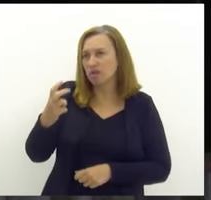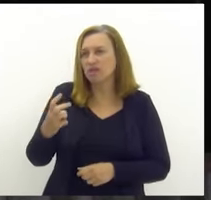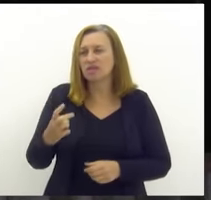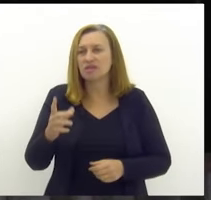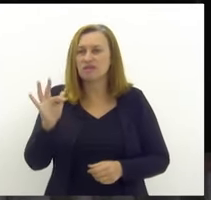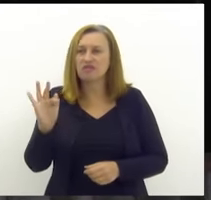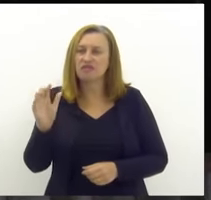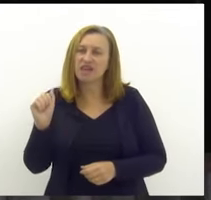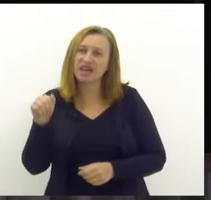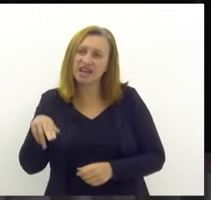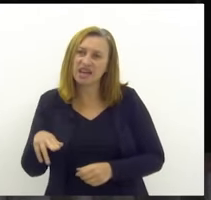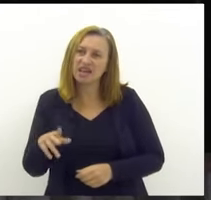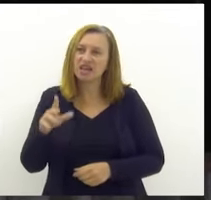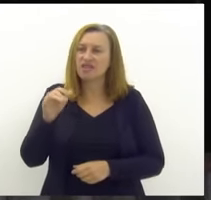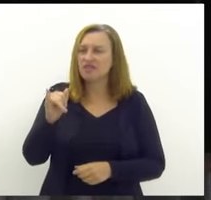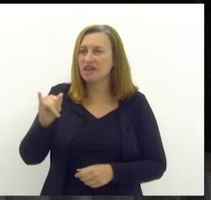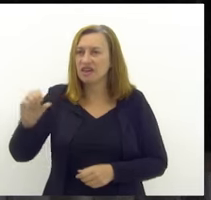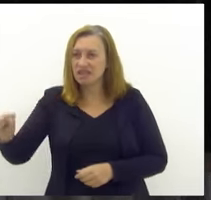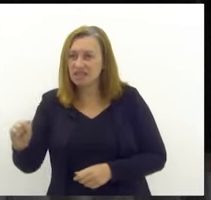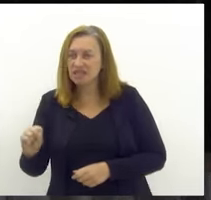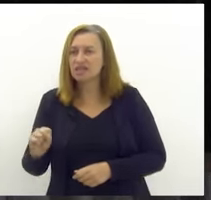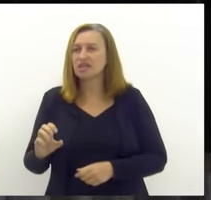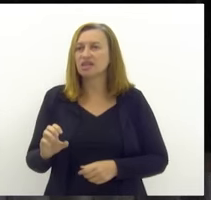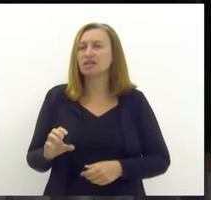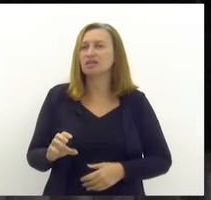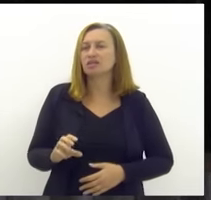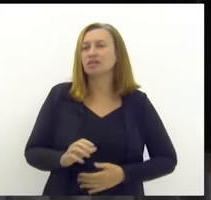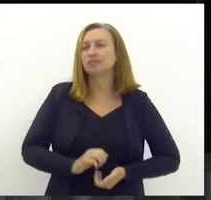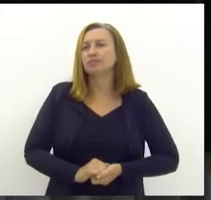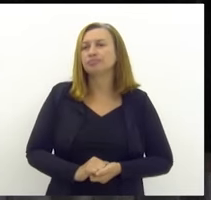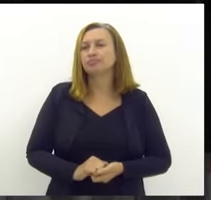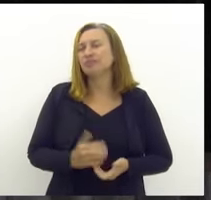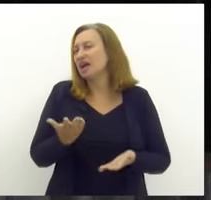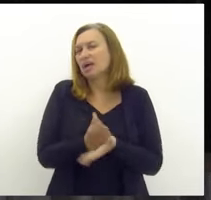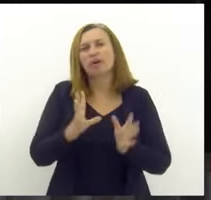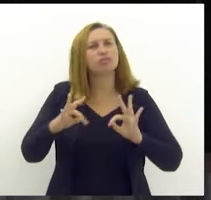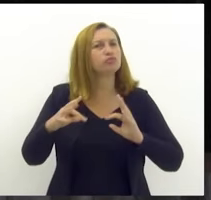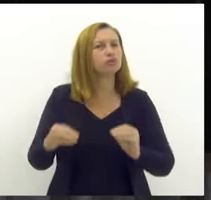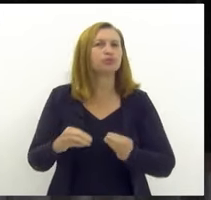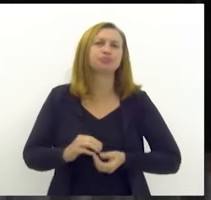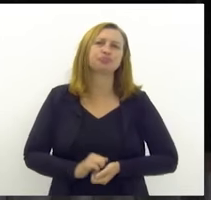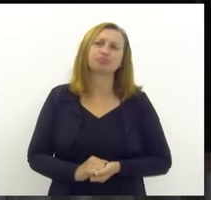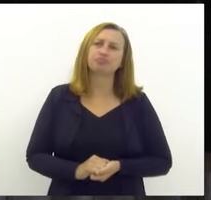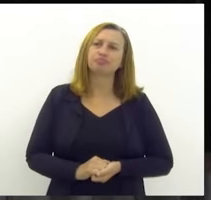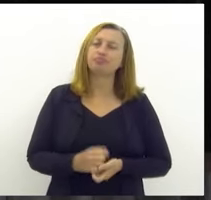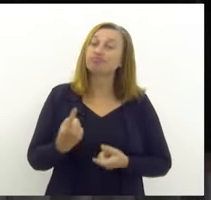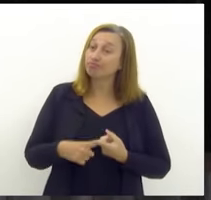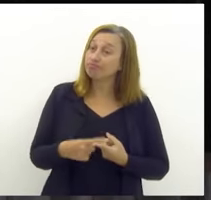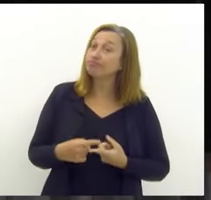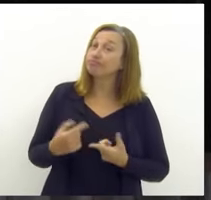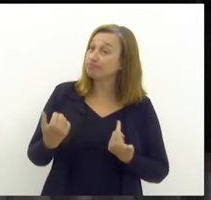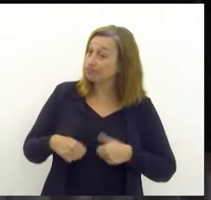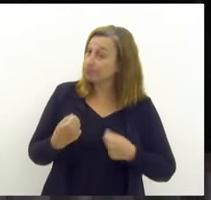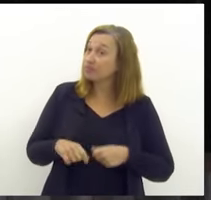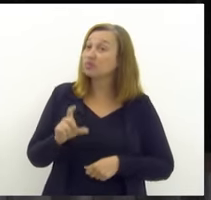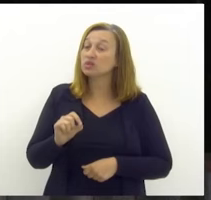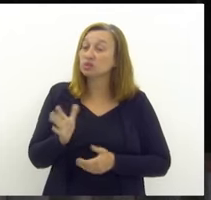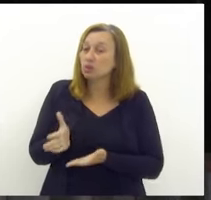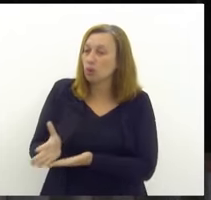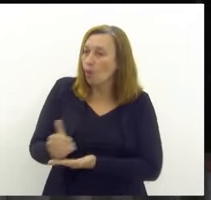C quer acabar com o feis que é o fundo especial de interesse social quer acabar com tudo porque ele precisa o quê